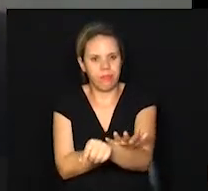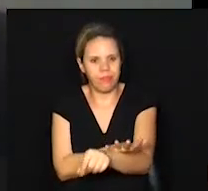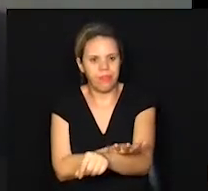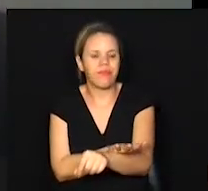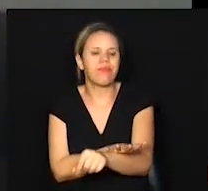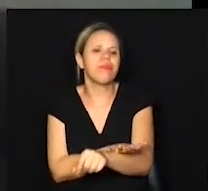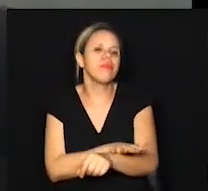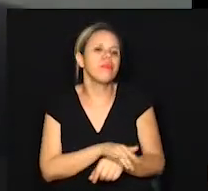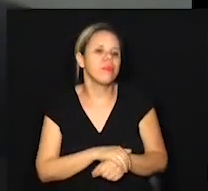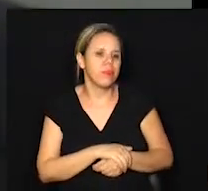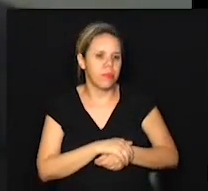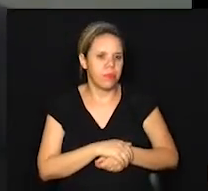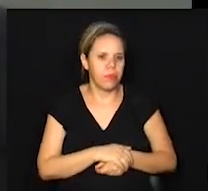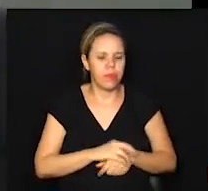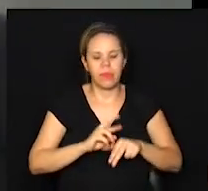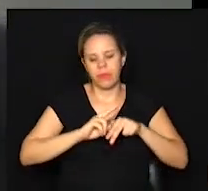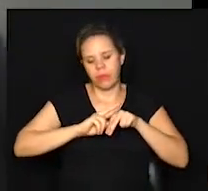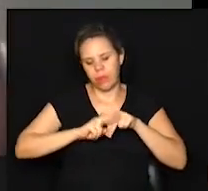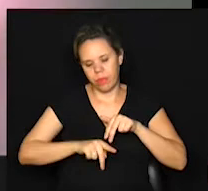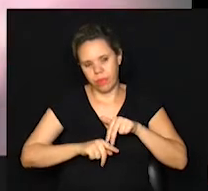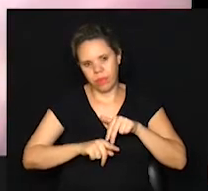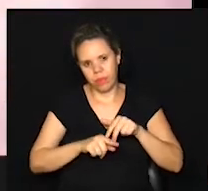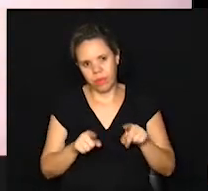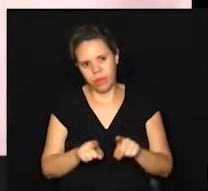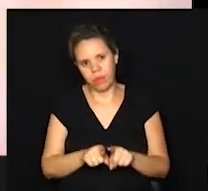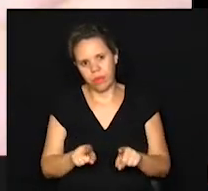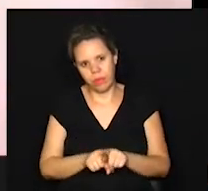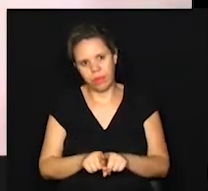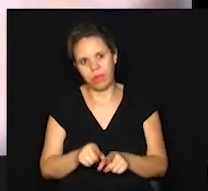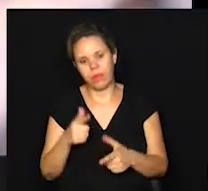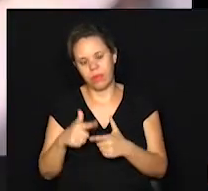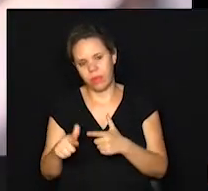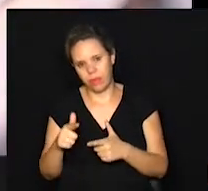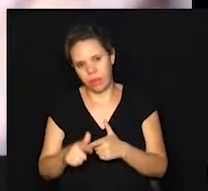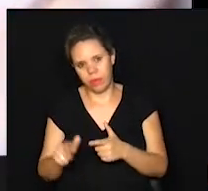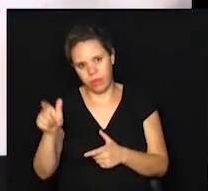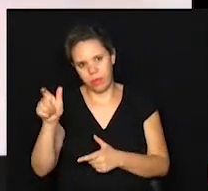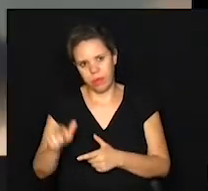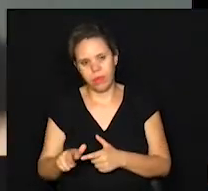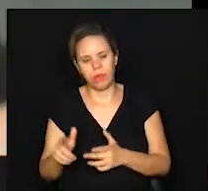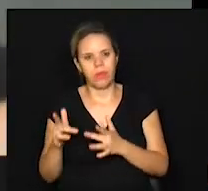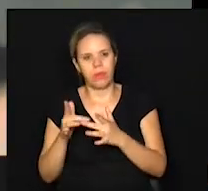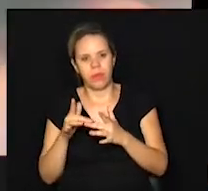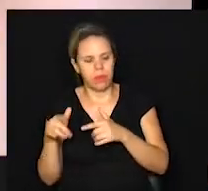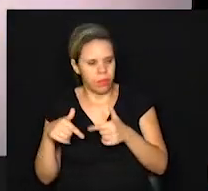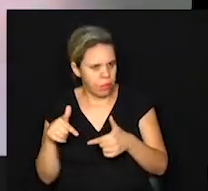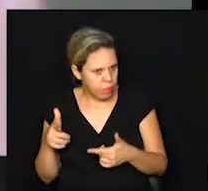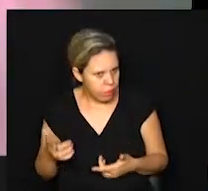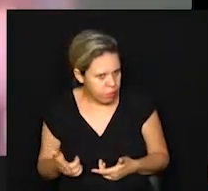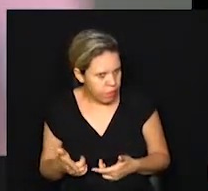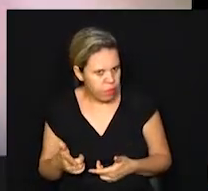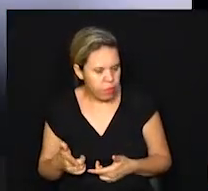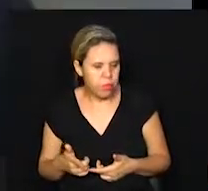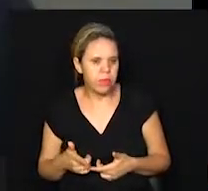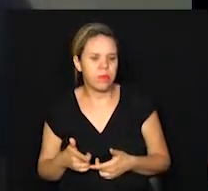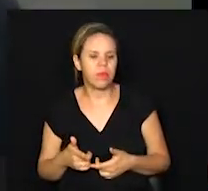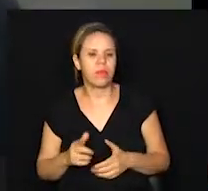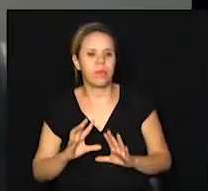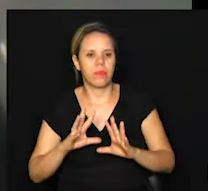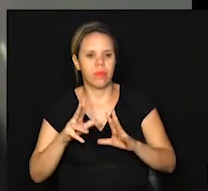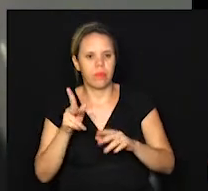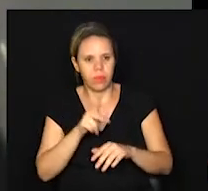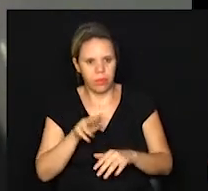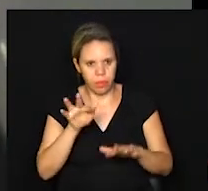também sua dimensão de gênero, que se desdobra para um problema de relação de trabalho e engloba um problema